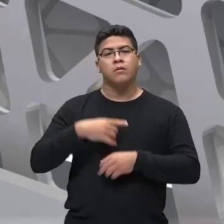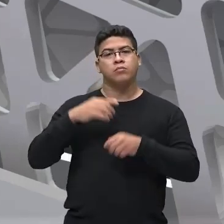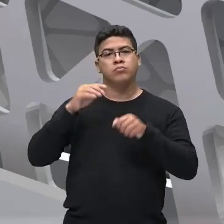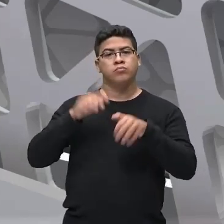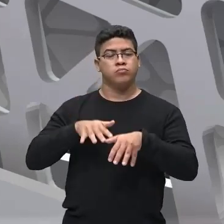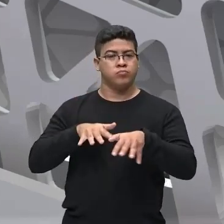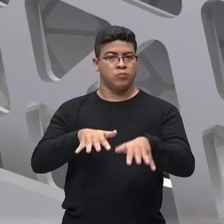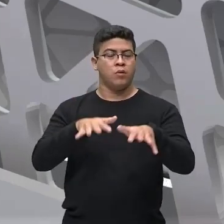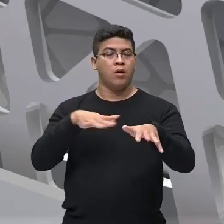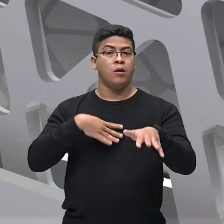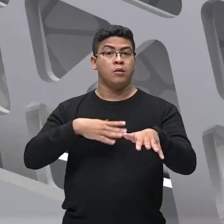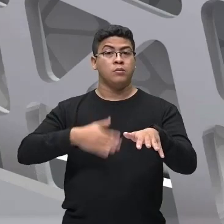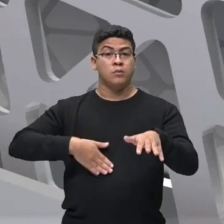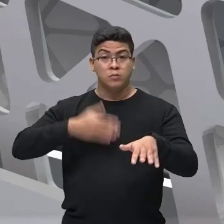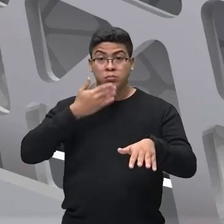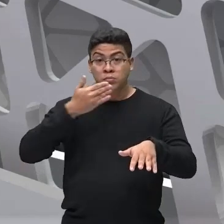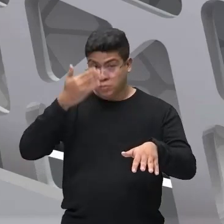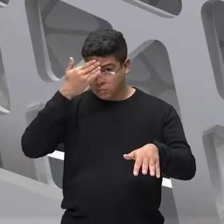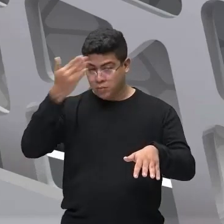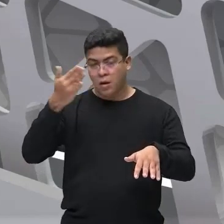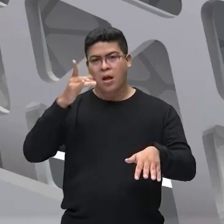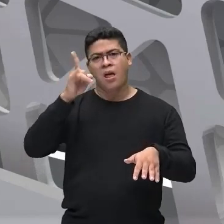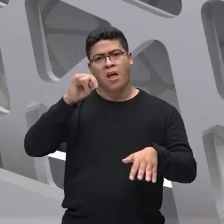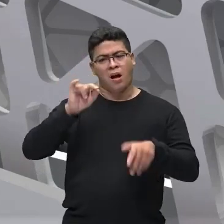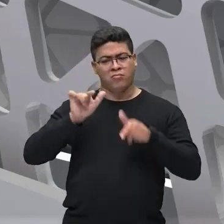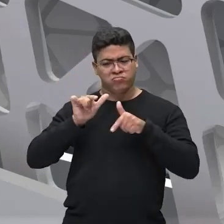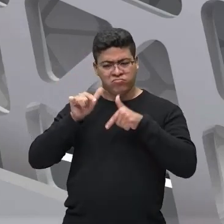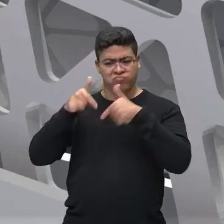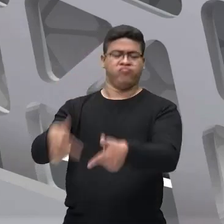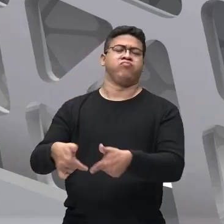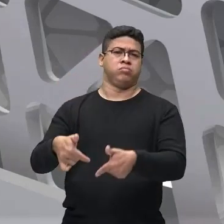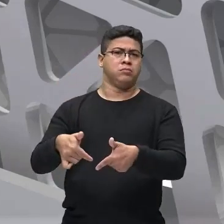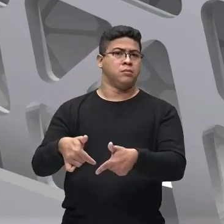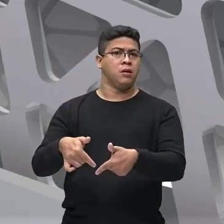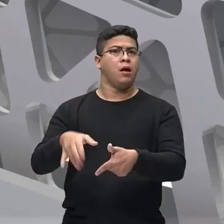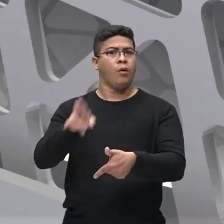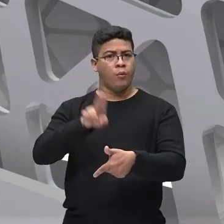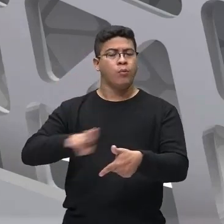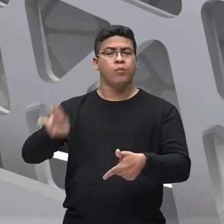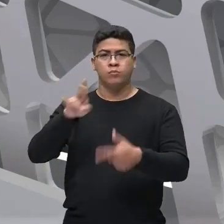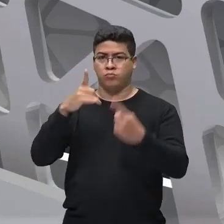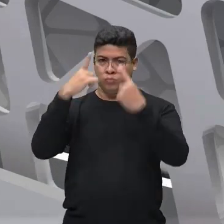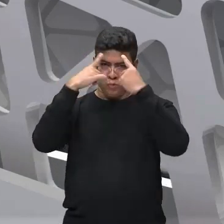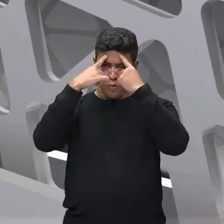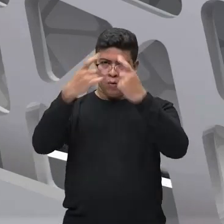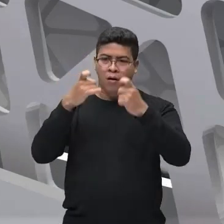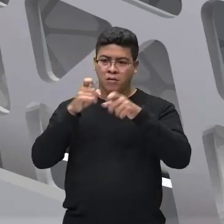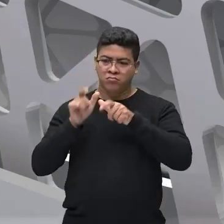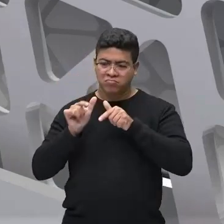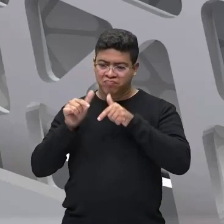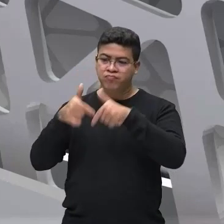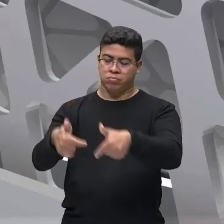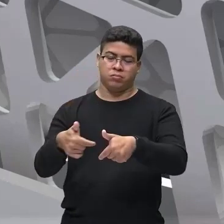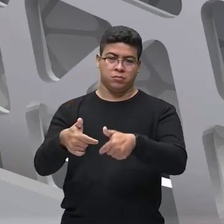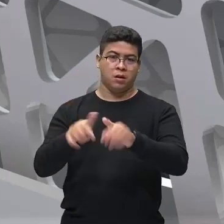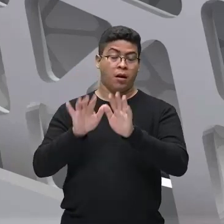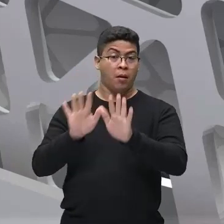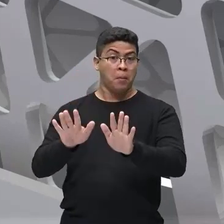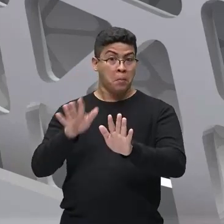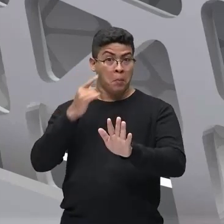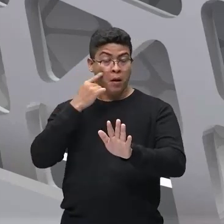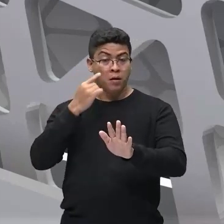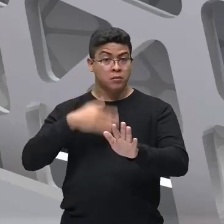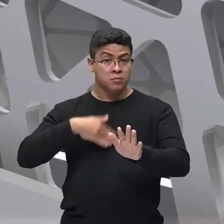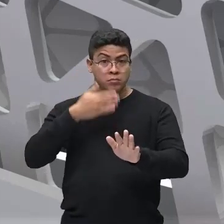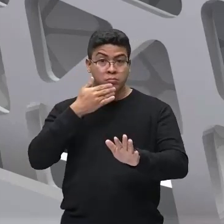islâmico que é radical e usa de violência, Mas este movimento